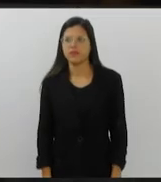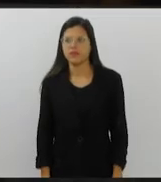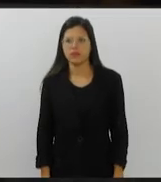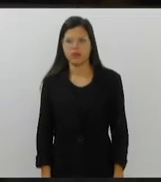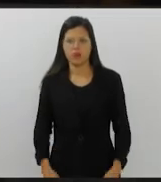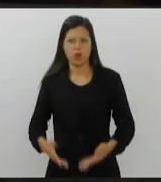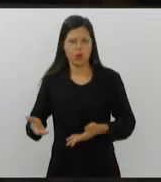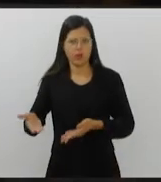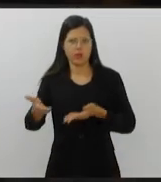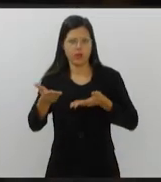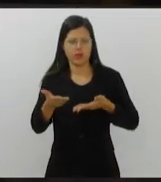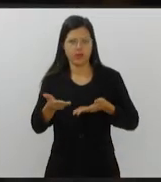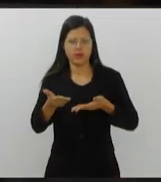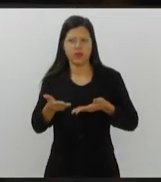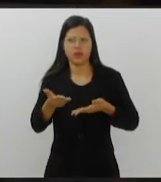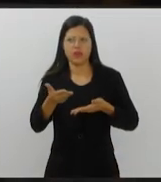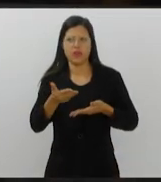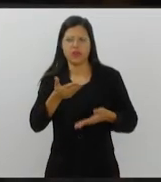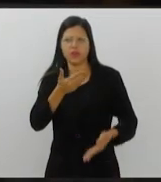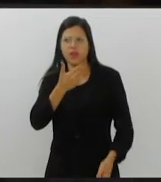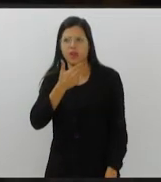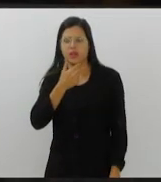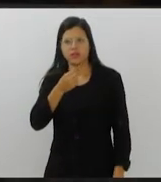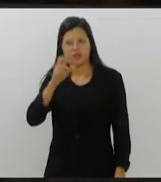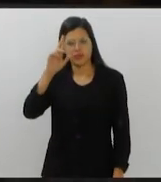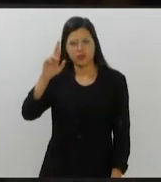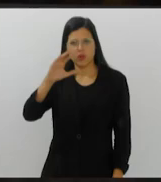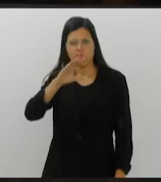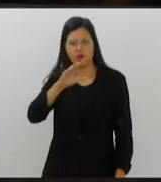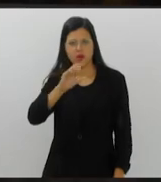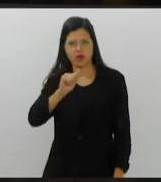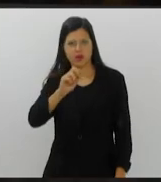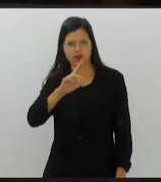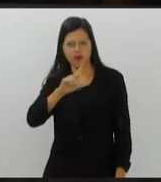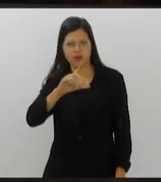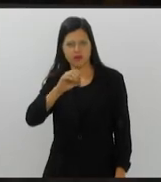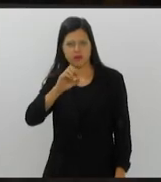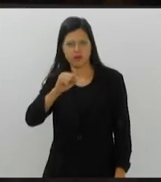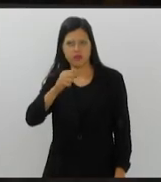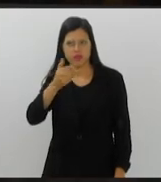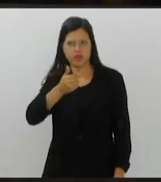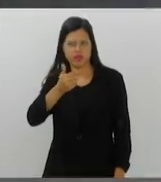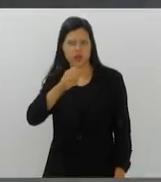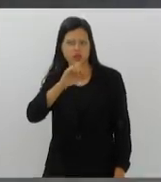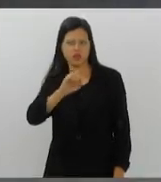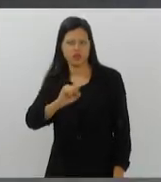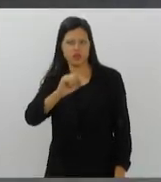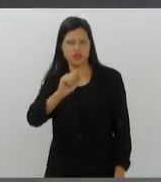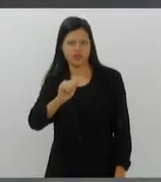Convido ainda o senhor Carlos Roberto da Silva, terceiro sargento da Polícia Militar do Estado do Rio de Janeiro.